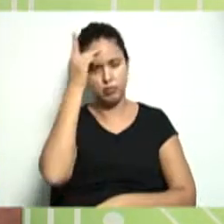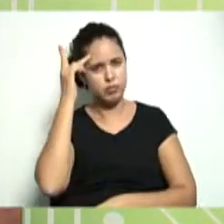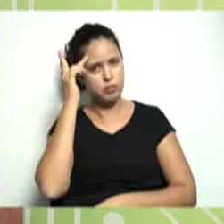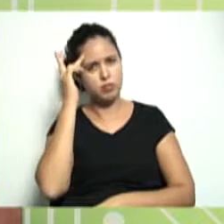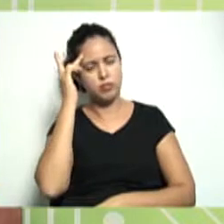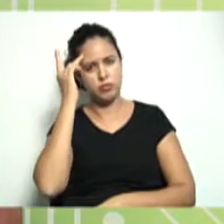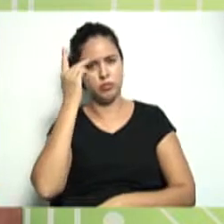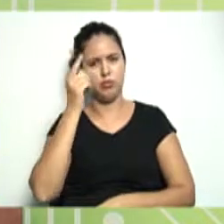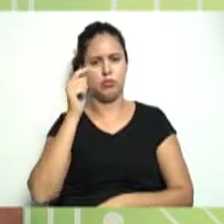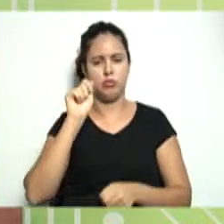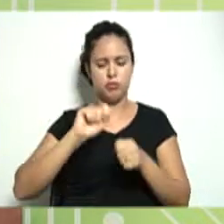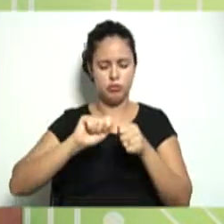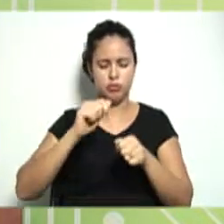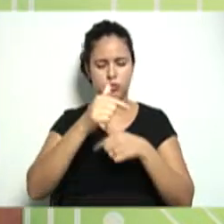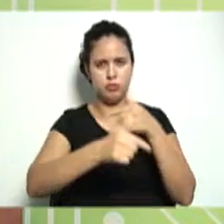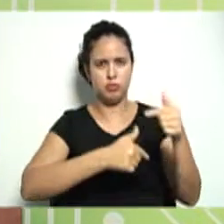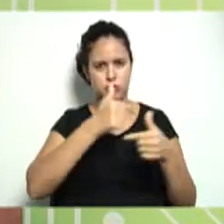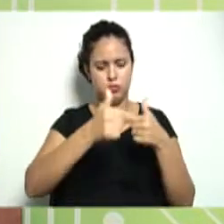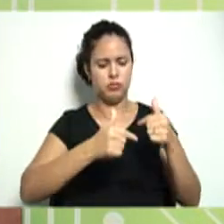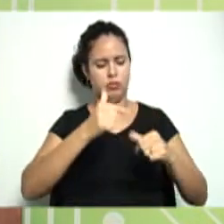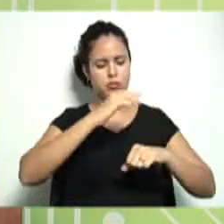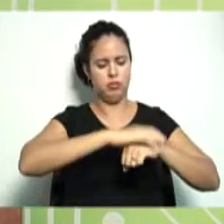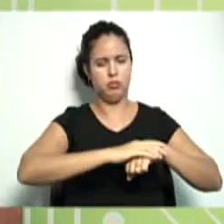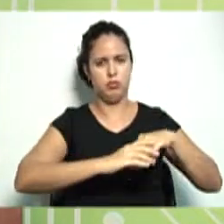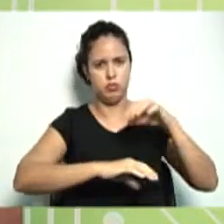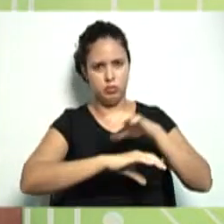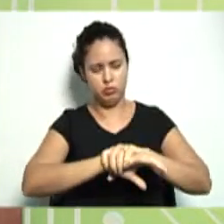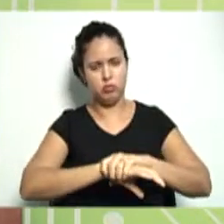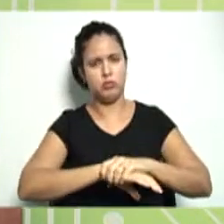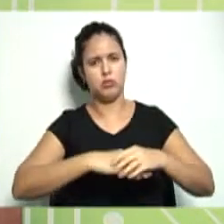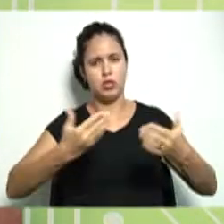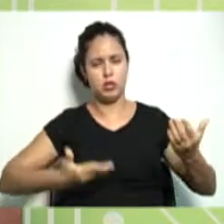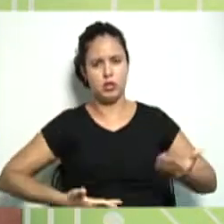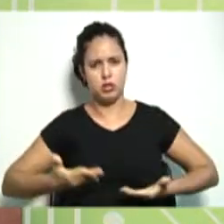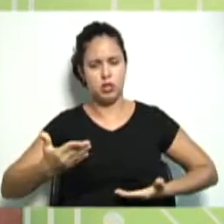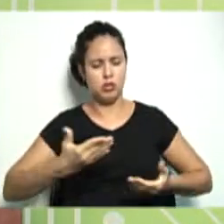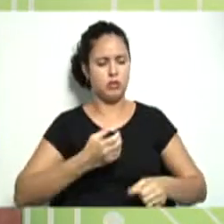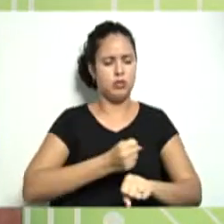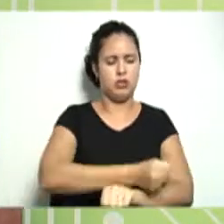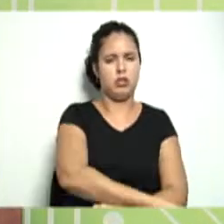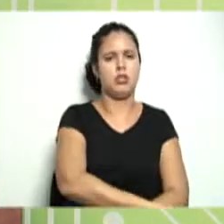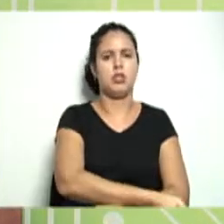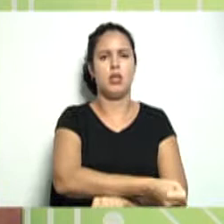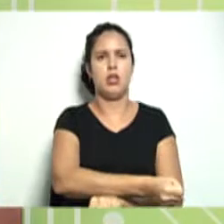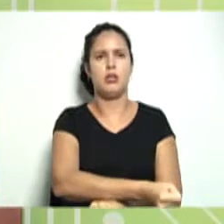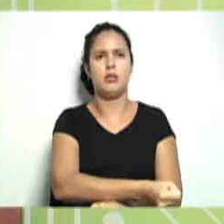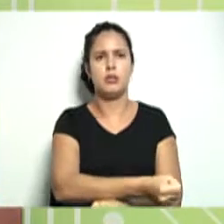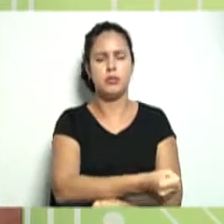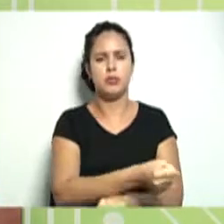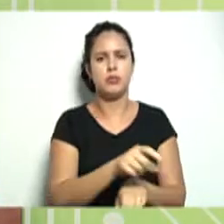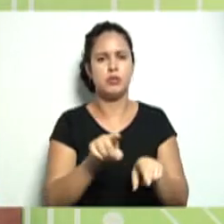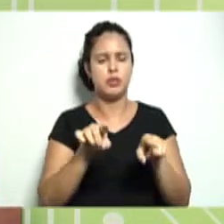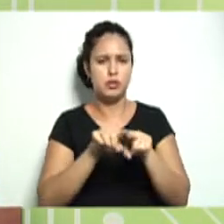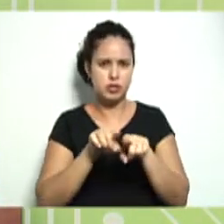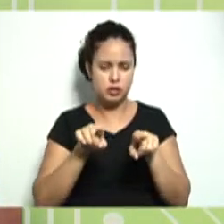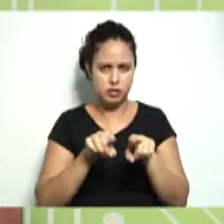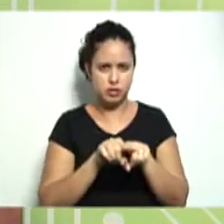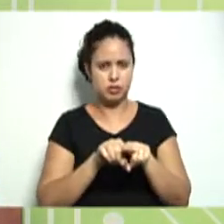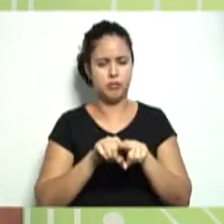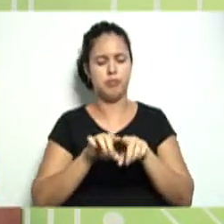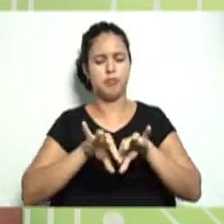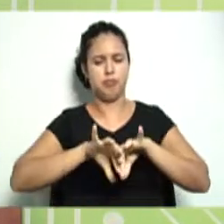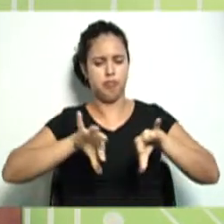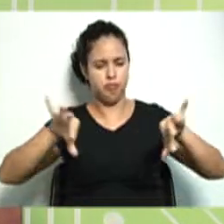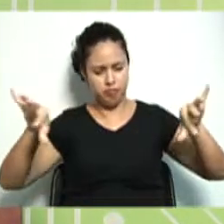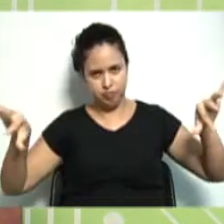que realizavam os trabalhos manuais, os servos, os escravos, né? Houve essa